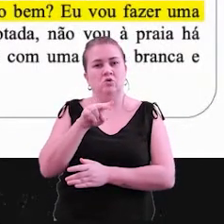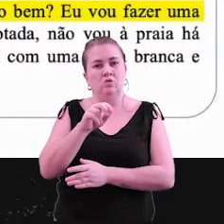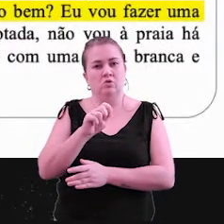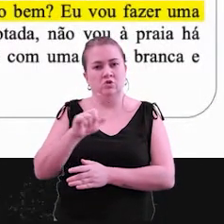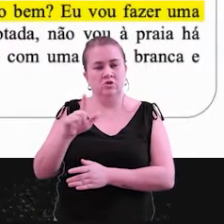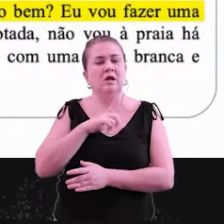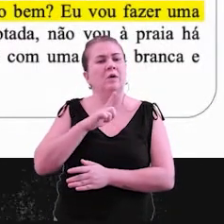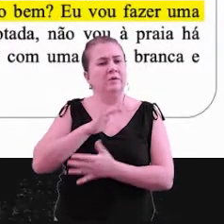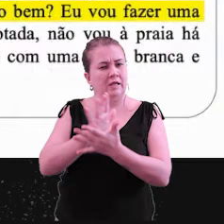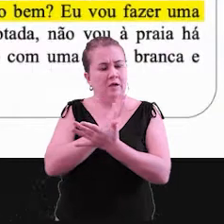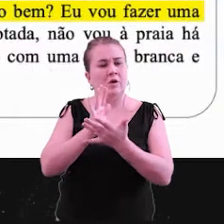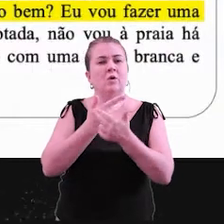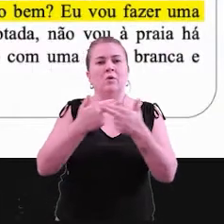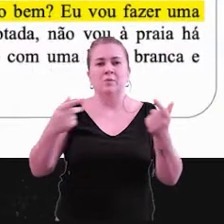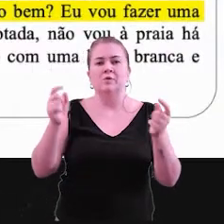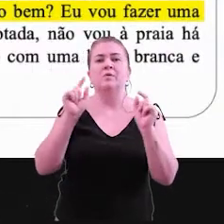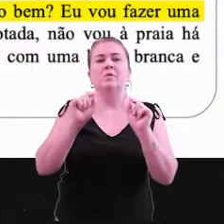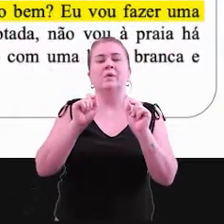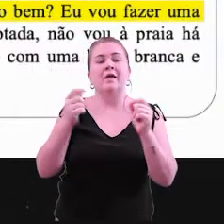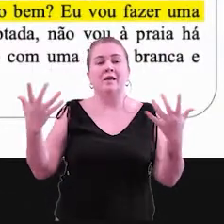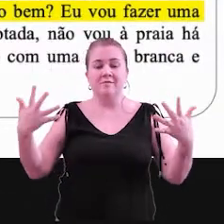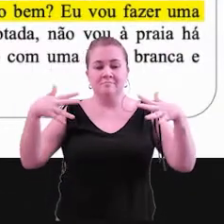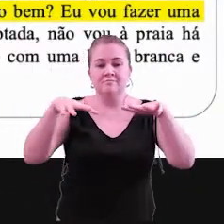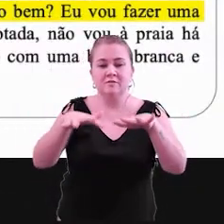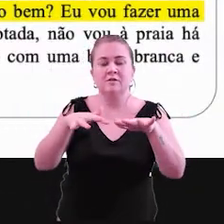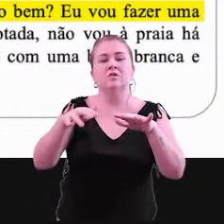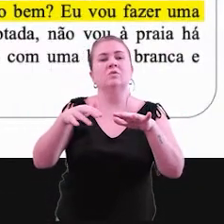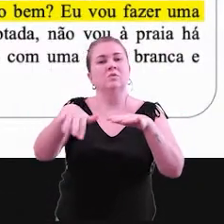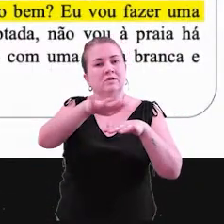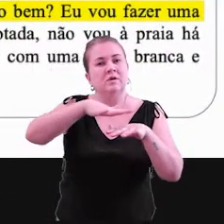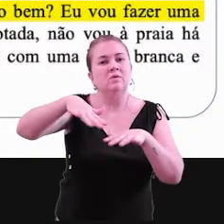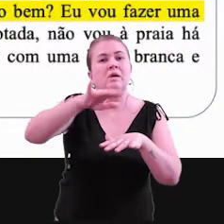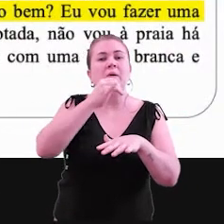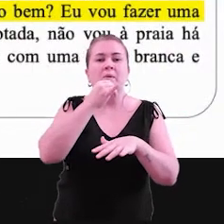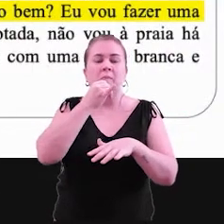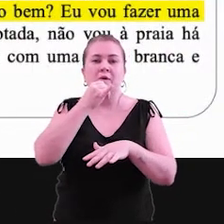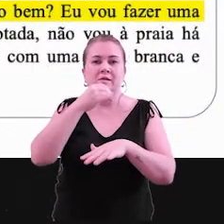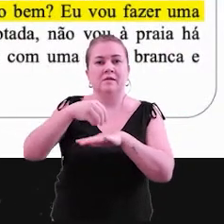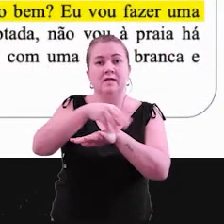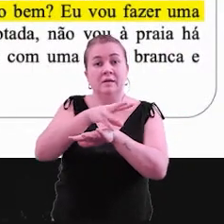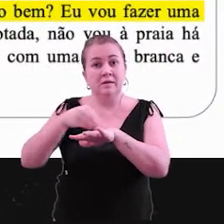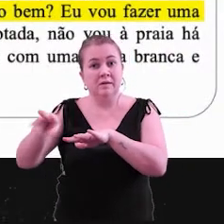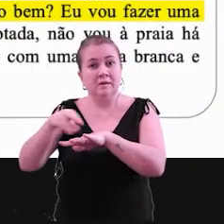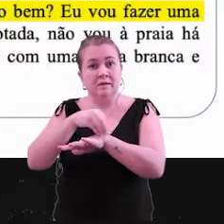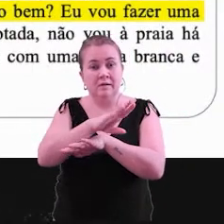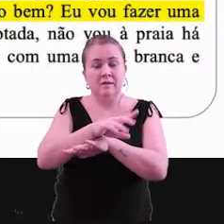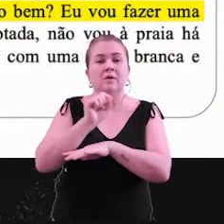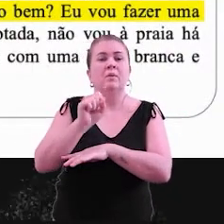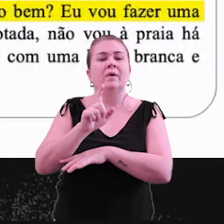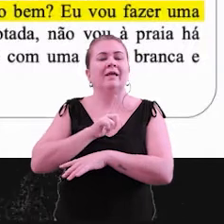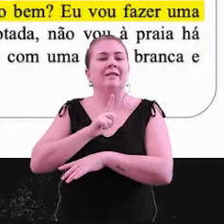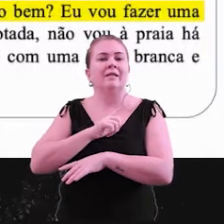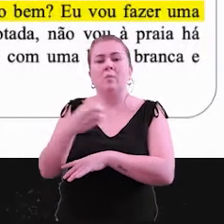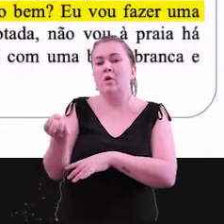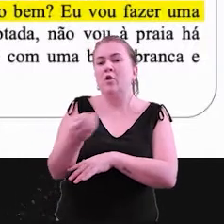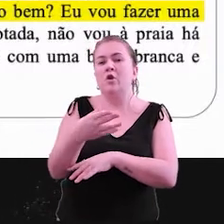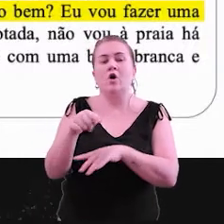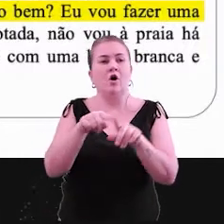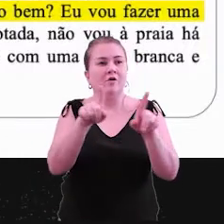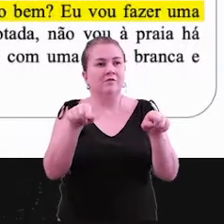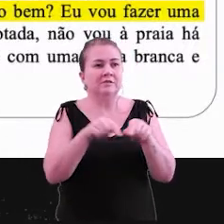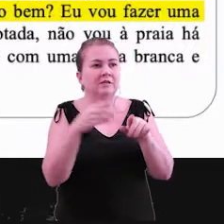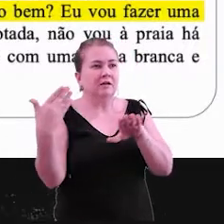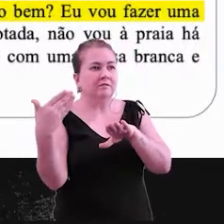a mediadora, ao entrar numa nova sala, ela apresenta para o público. Essa sala, gente, é a sala